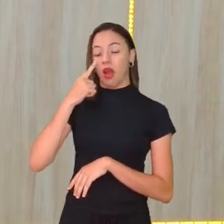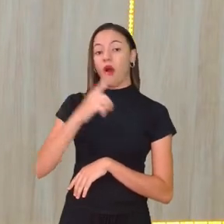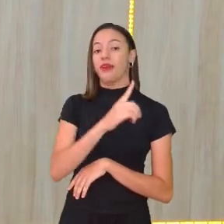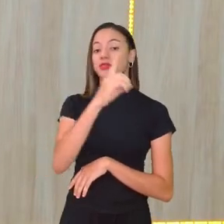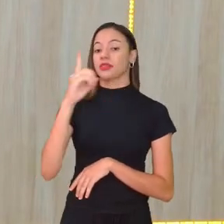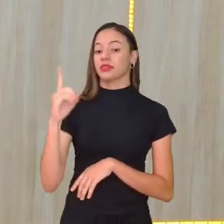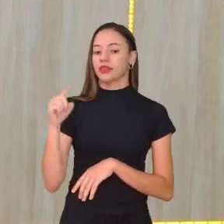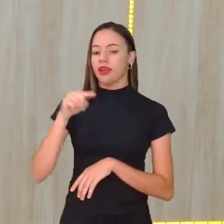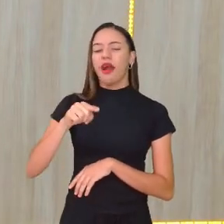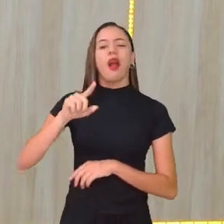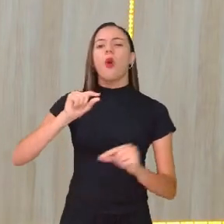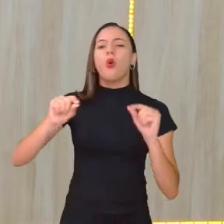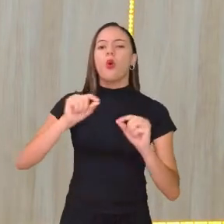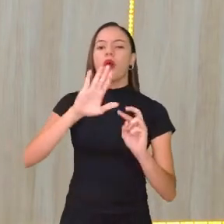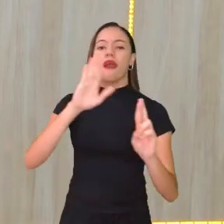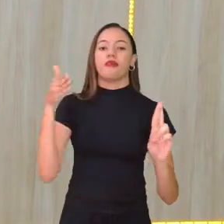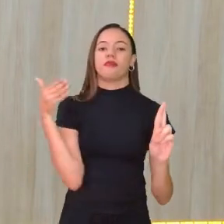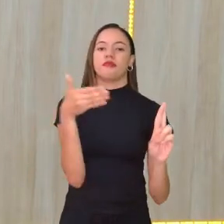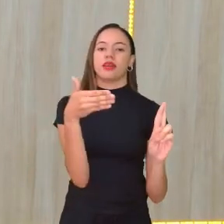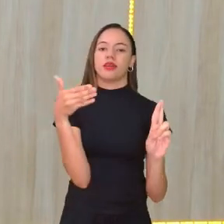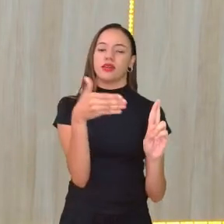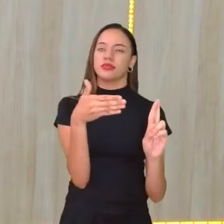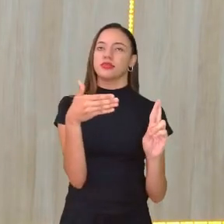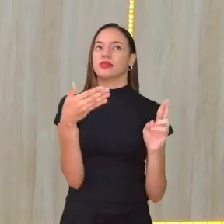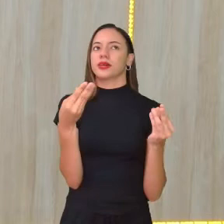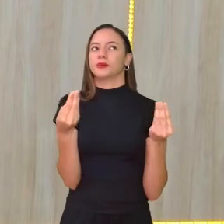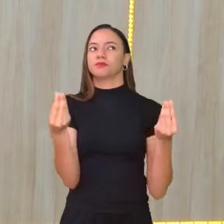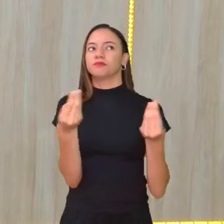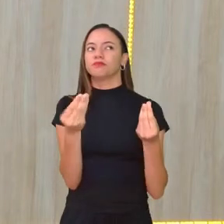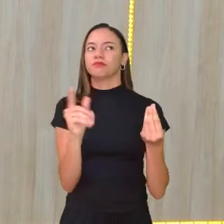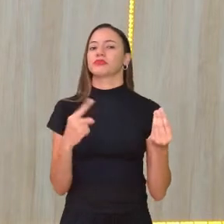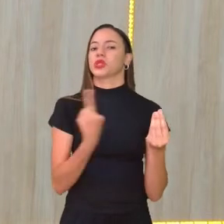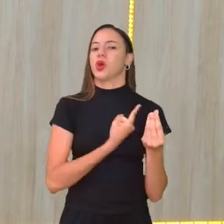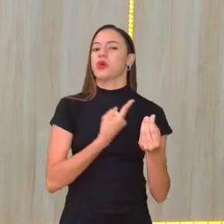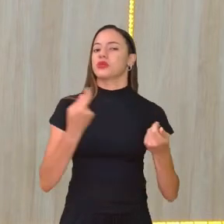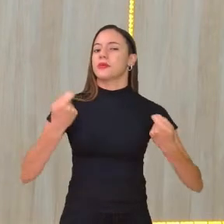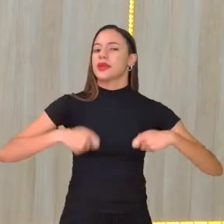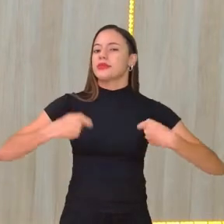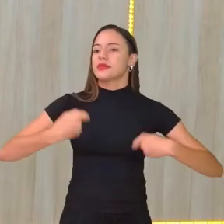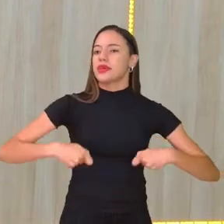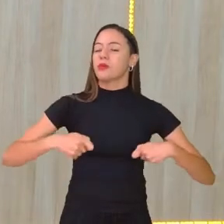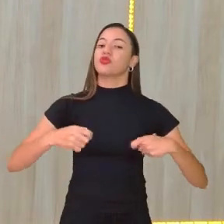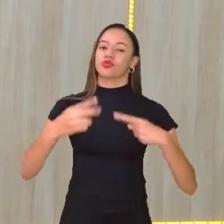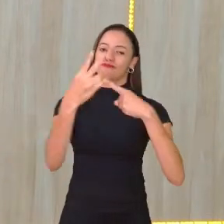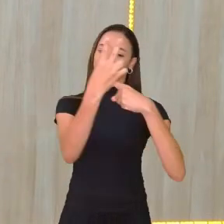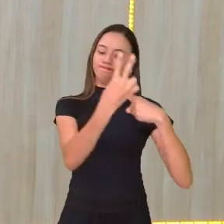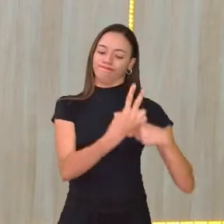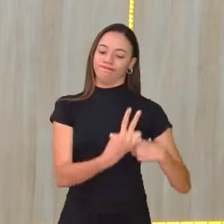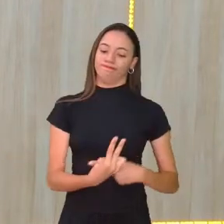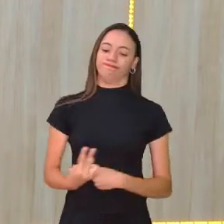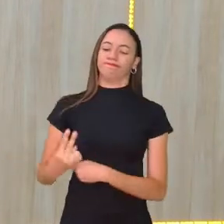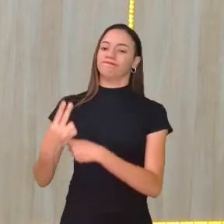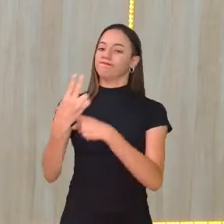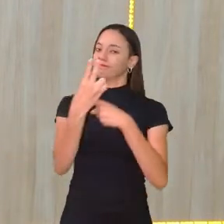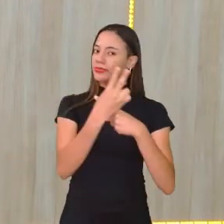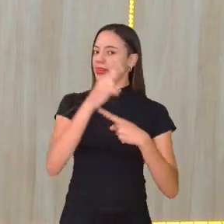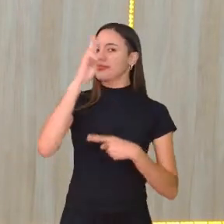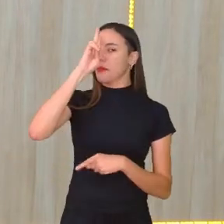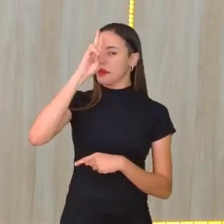uma referência de algo que a gente deve se cuidar,